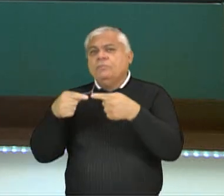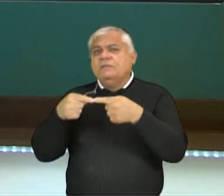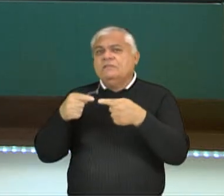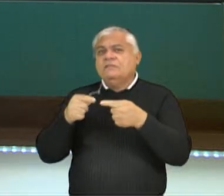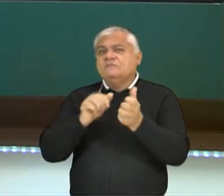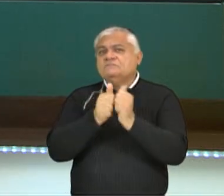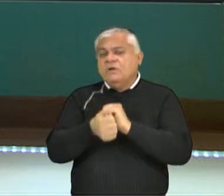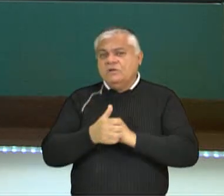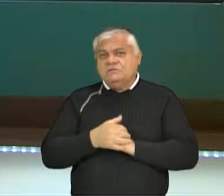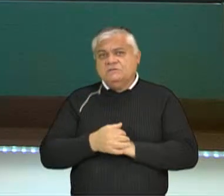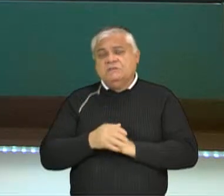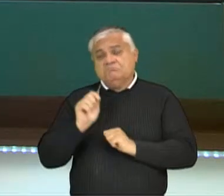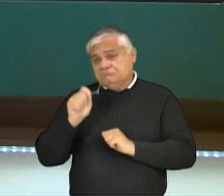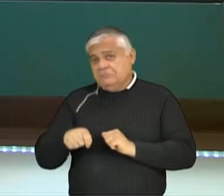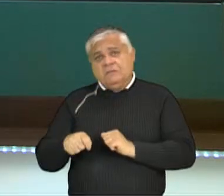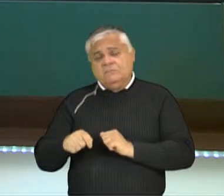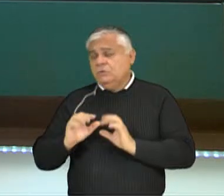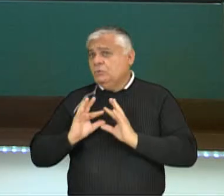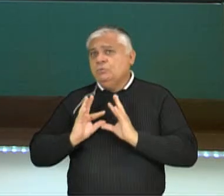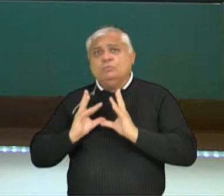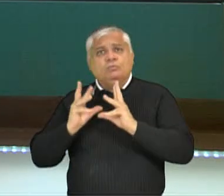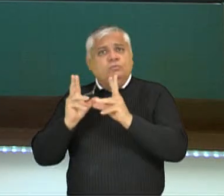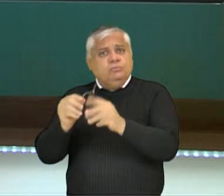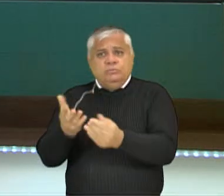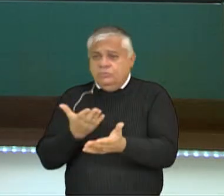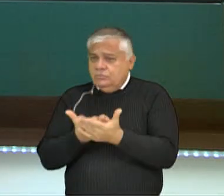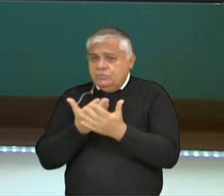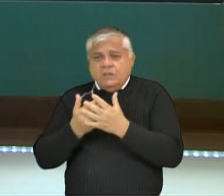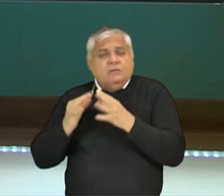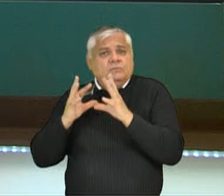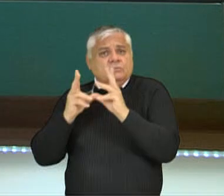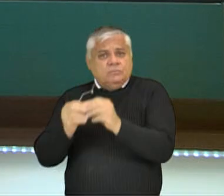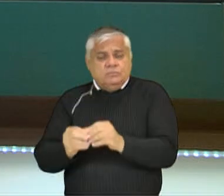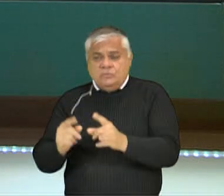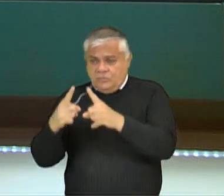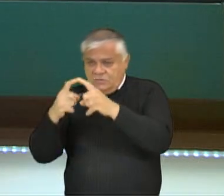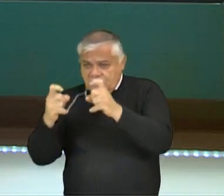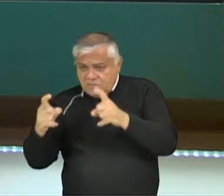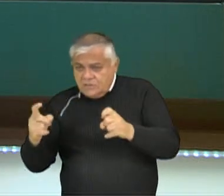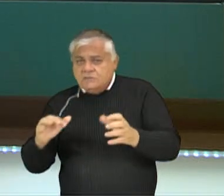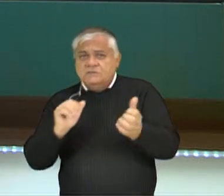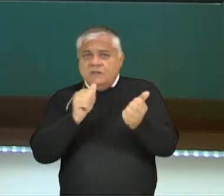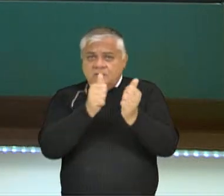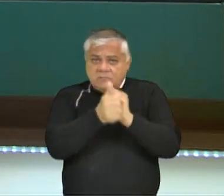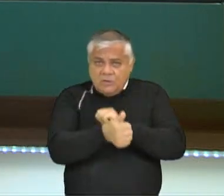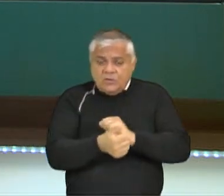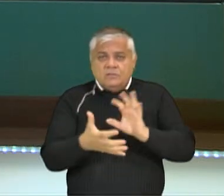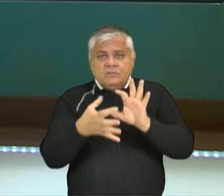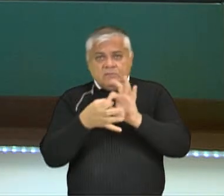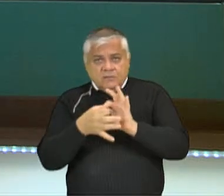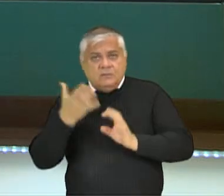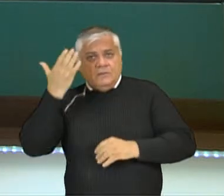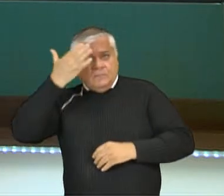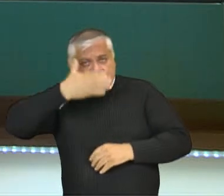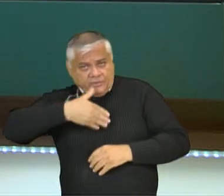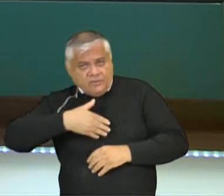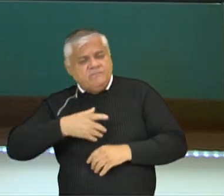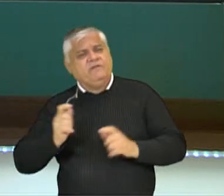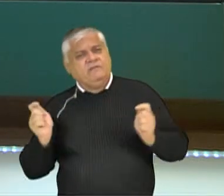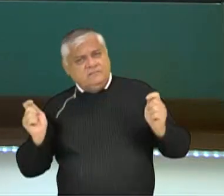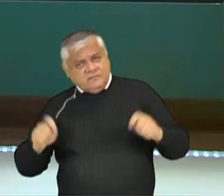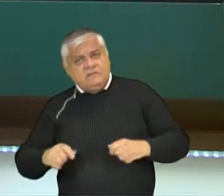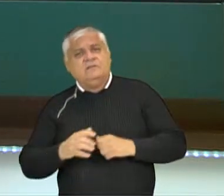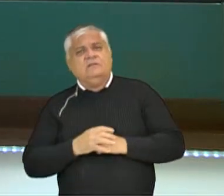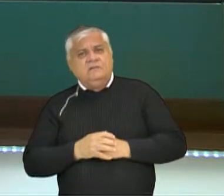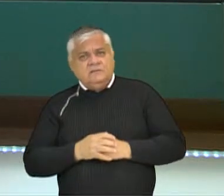A gente pode estudar basicamente tudo, né? A gente quer estudar algo, comprovar algo, a gente, né,